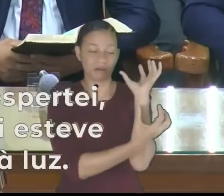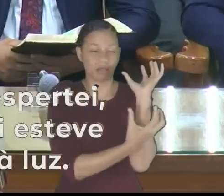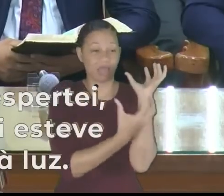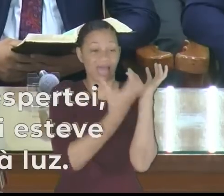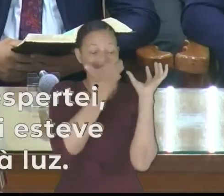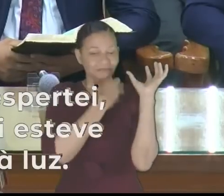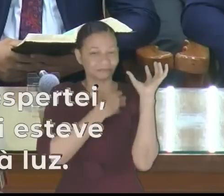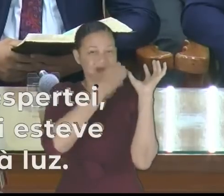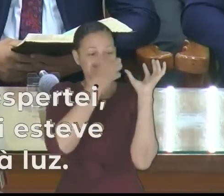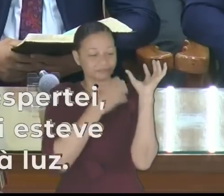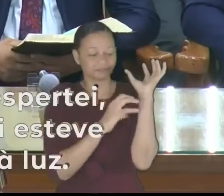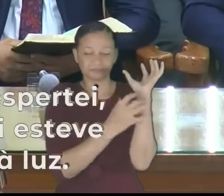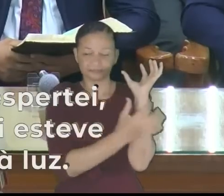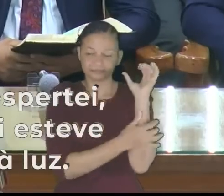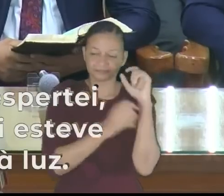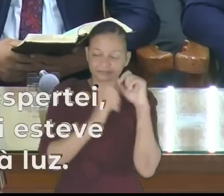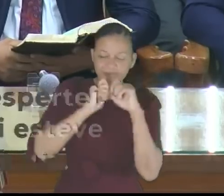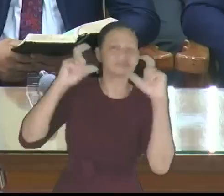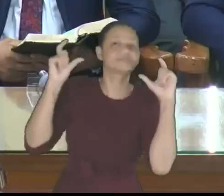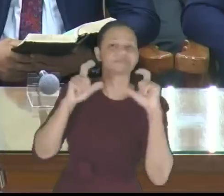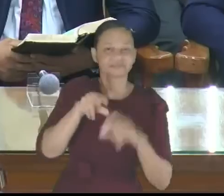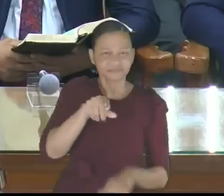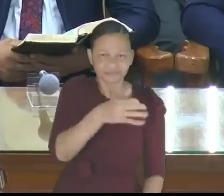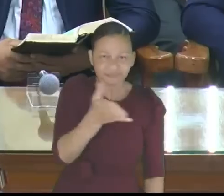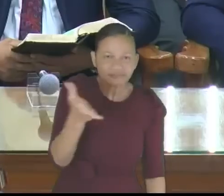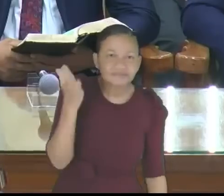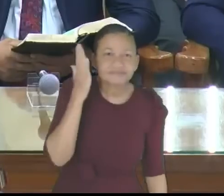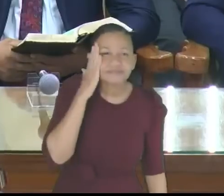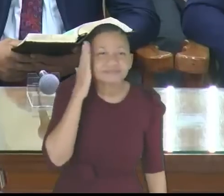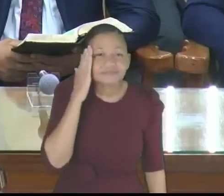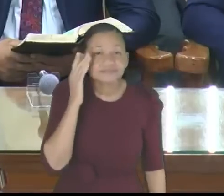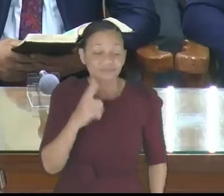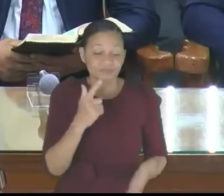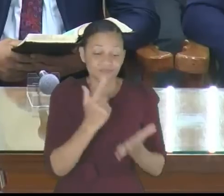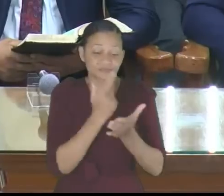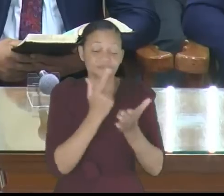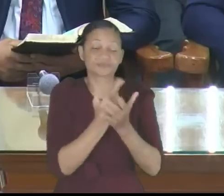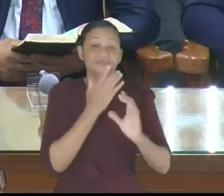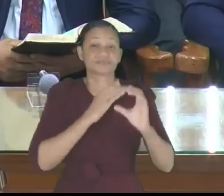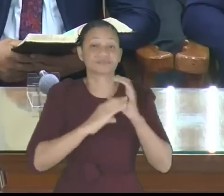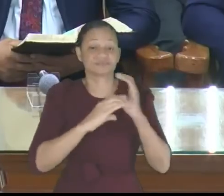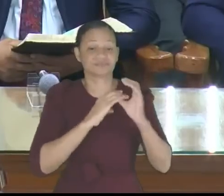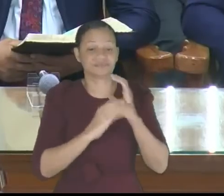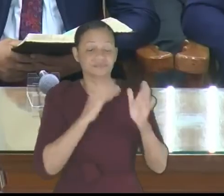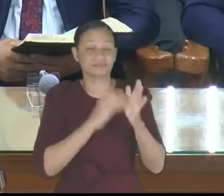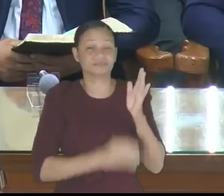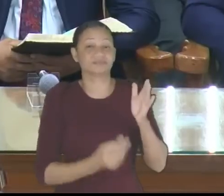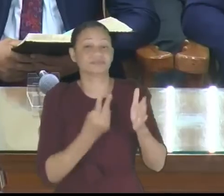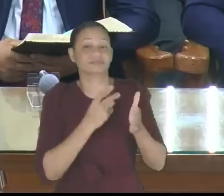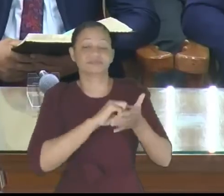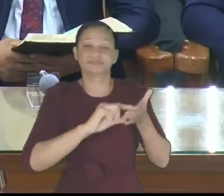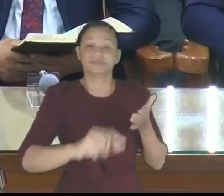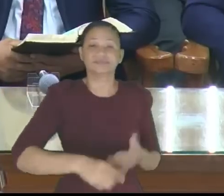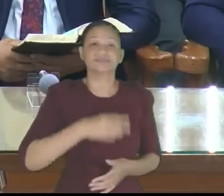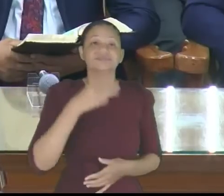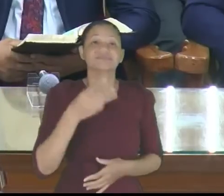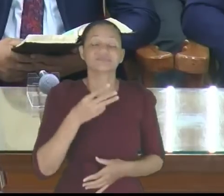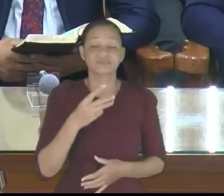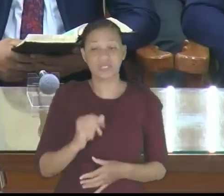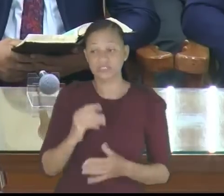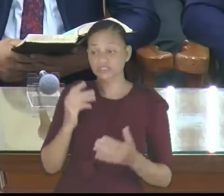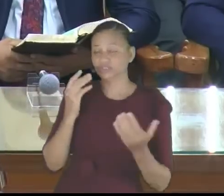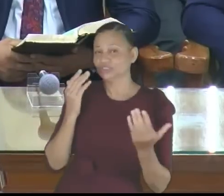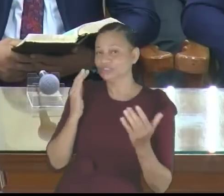despertei. Os irmãos sabem que lá em Cantares 2 e 3, Jesus é comparado com uma